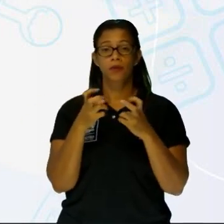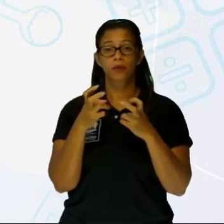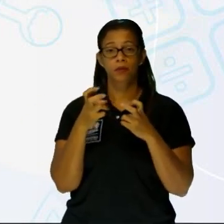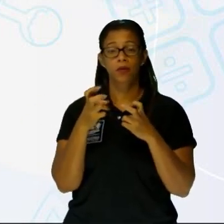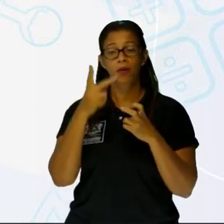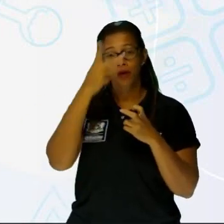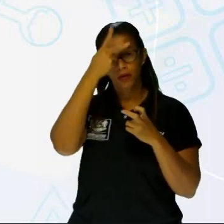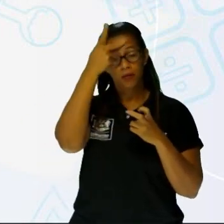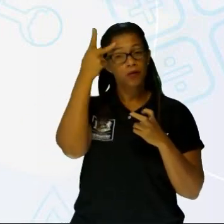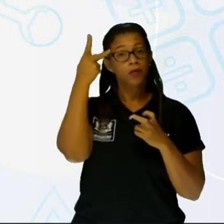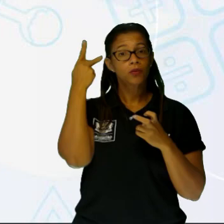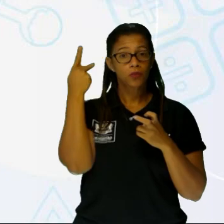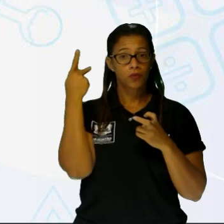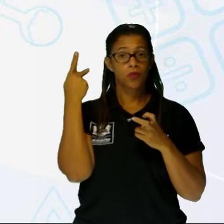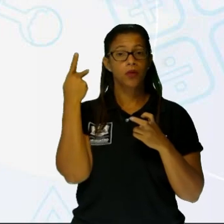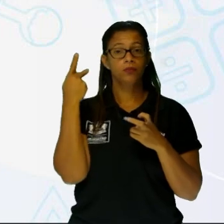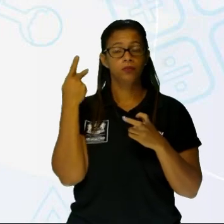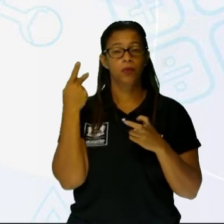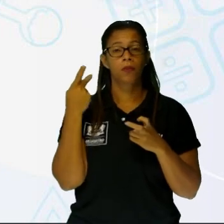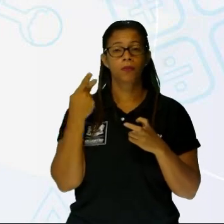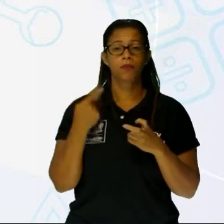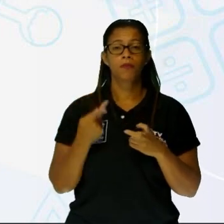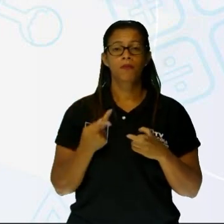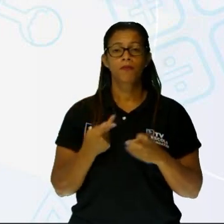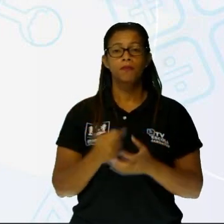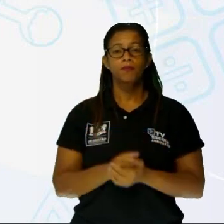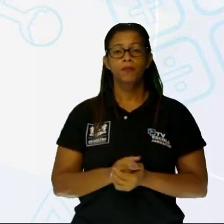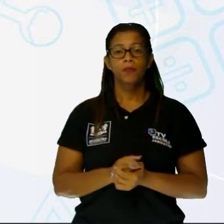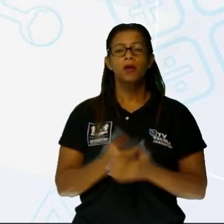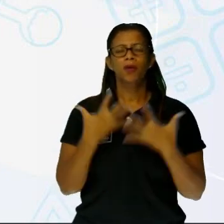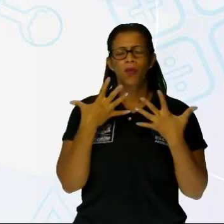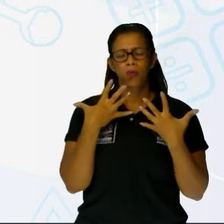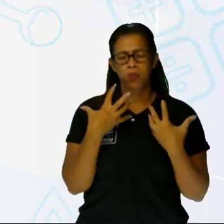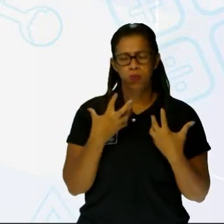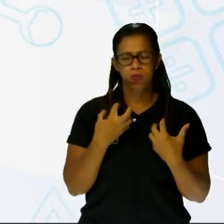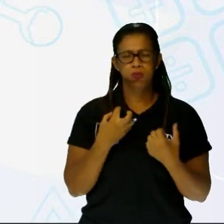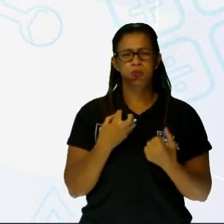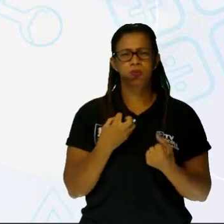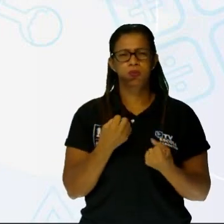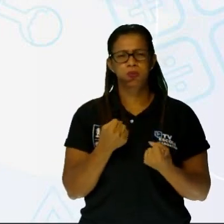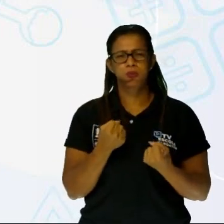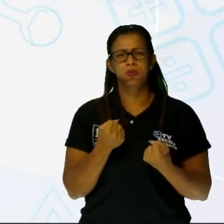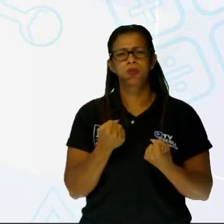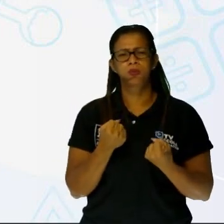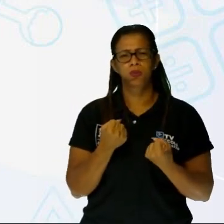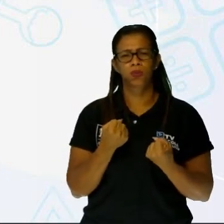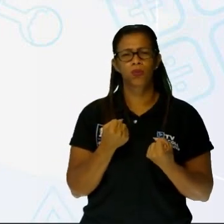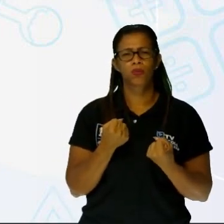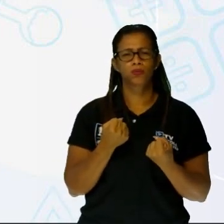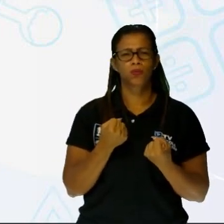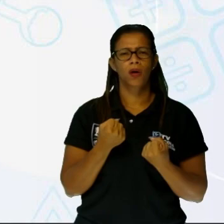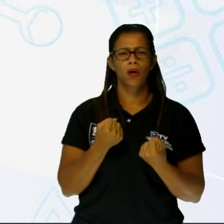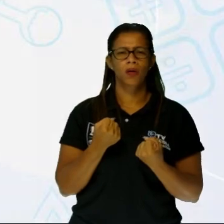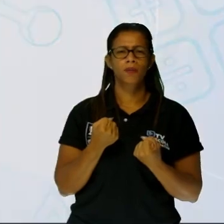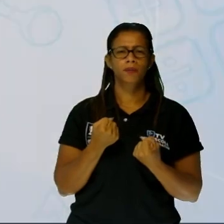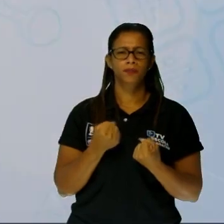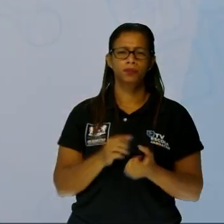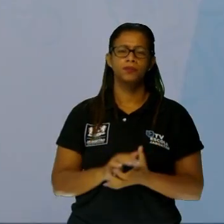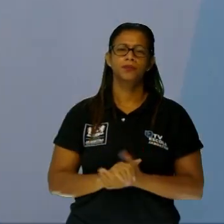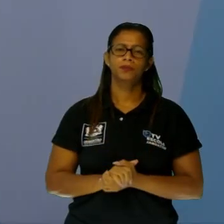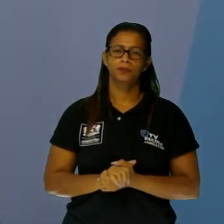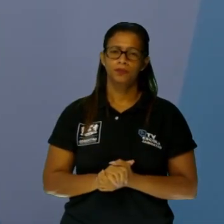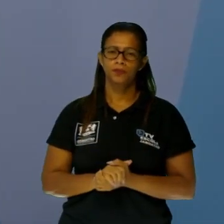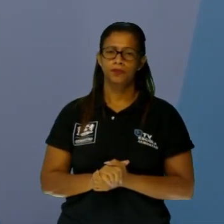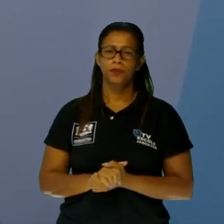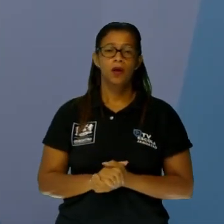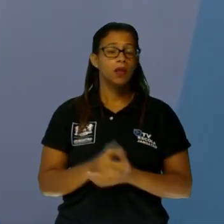pessoa daí, né? Ela está muito cansada, né? Ela está bastante cansada. Ela, inclusive,